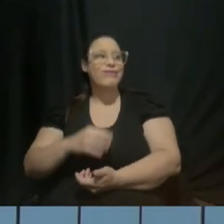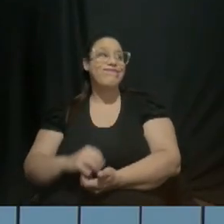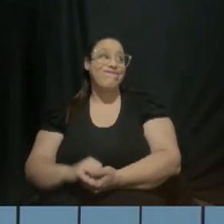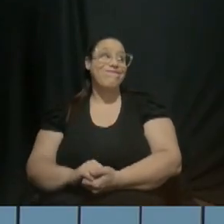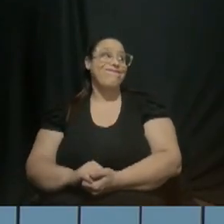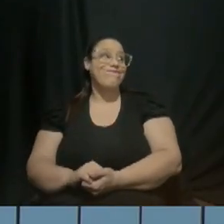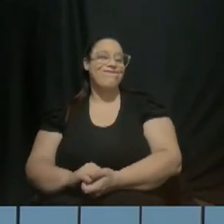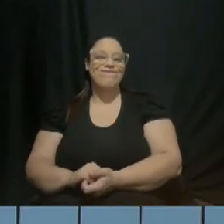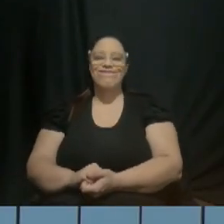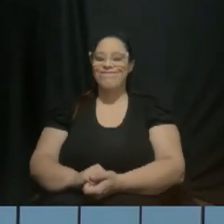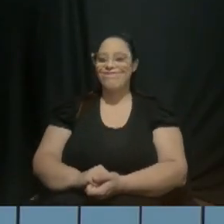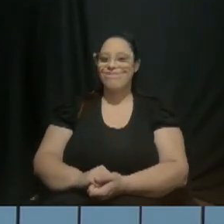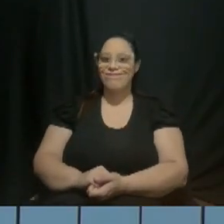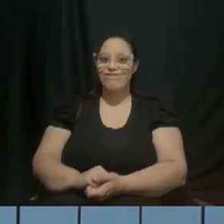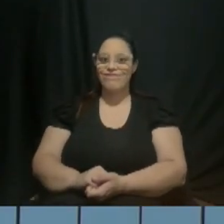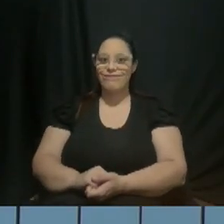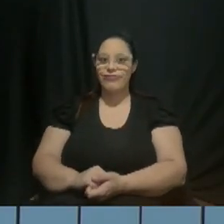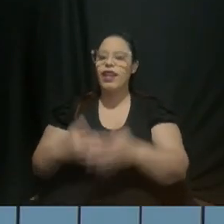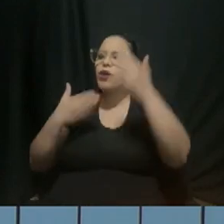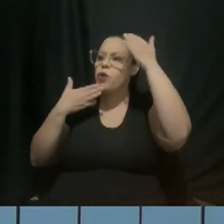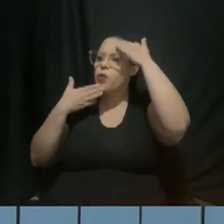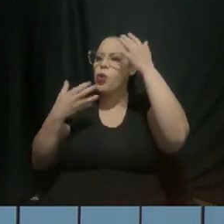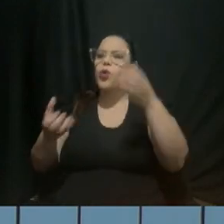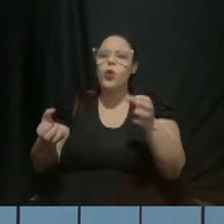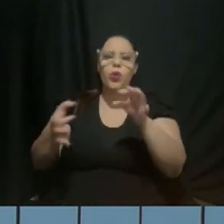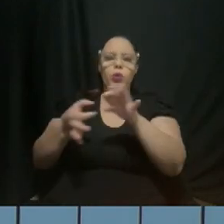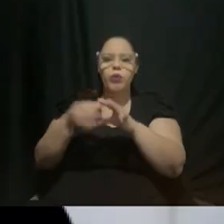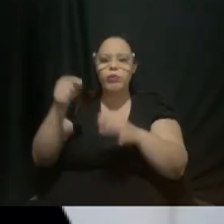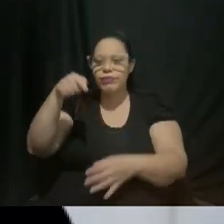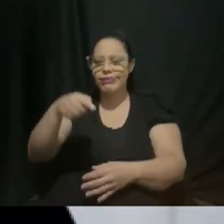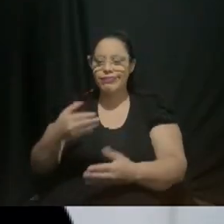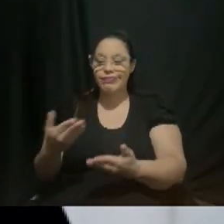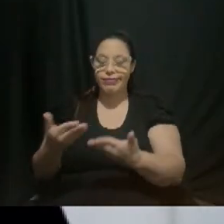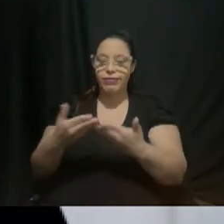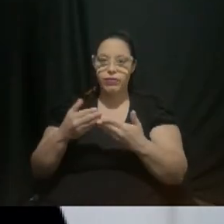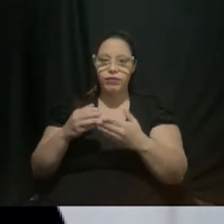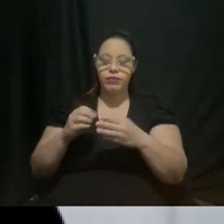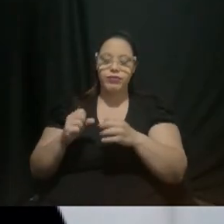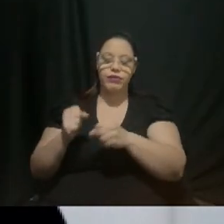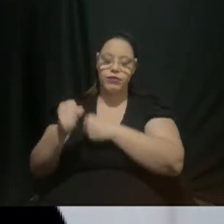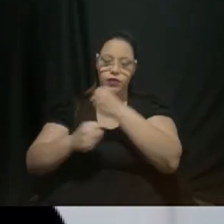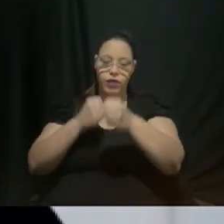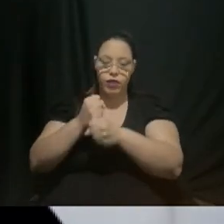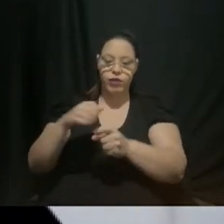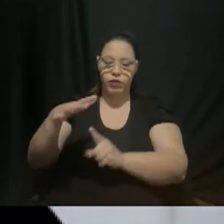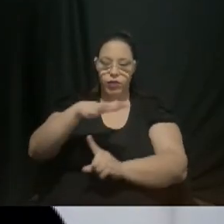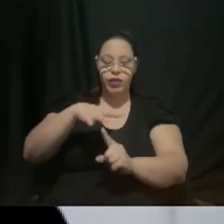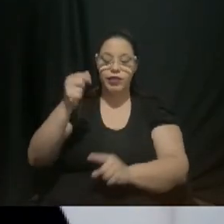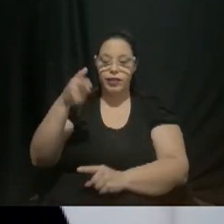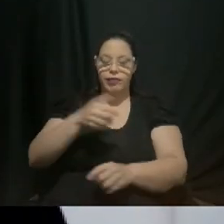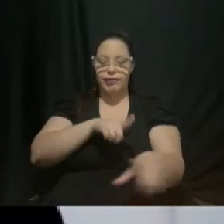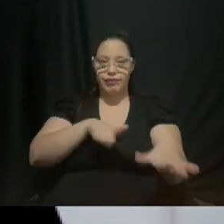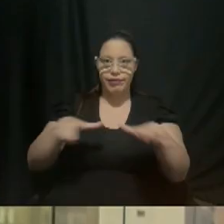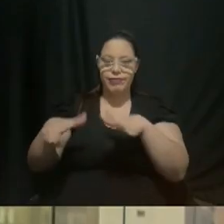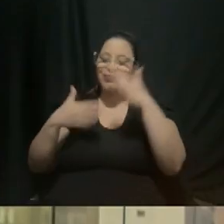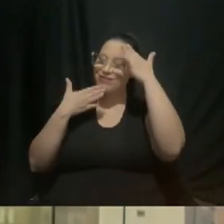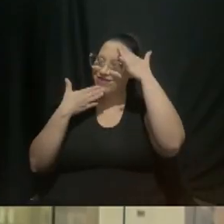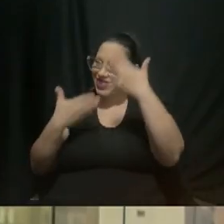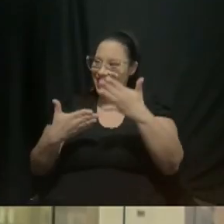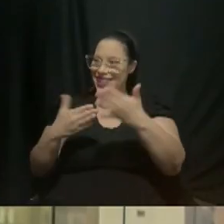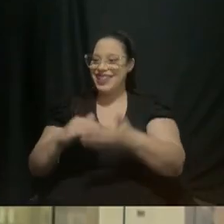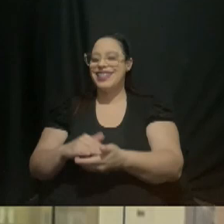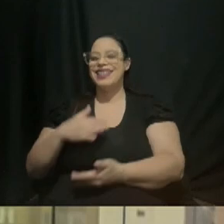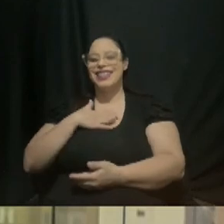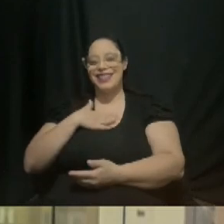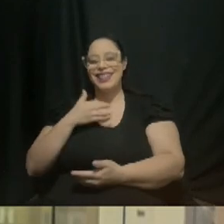E que quero agradecer muito a sua participação aqui com a gente no Giro dessa semana. Não, eu que agradeço, foi um prazer. Sempre que precisar, pode contar com a gente. Muito